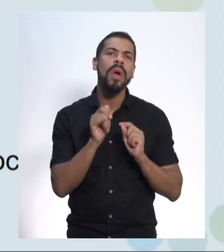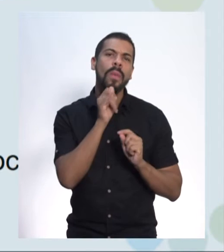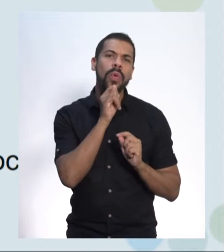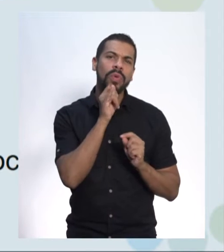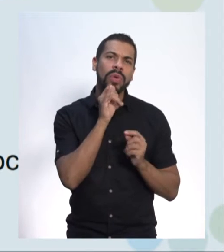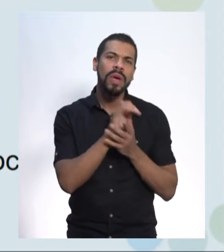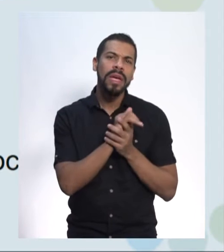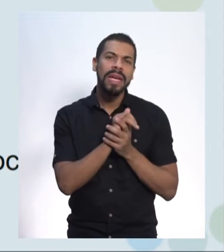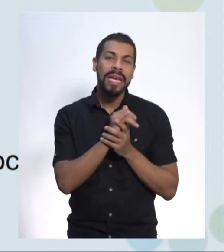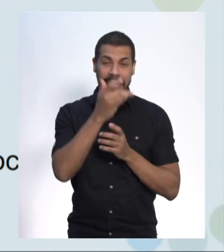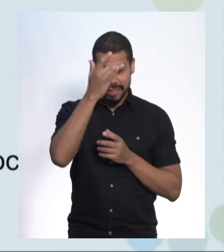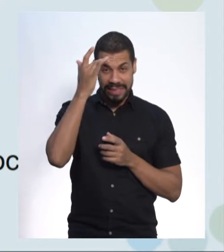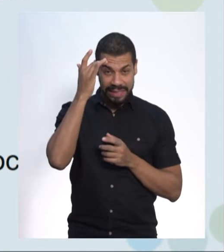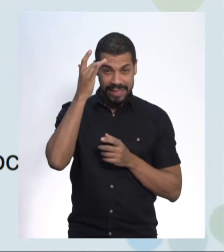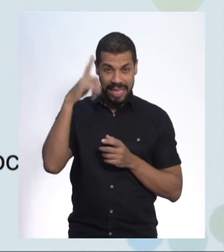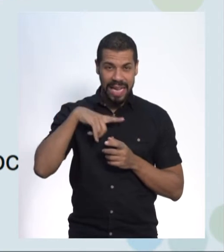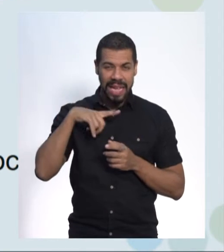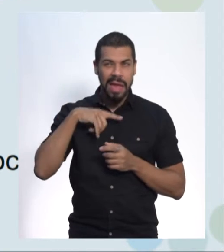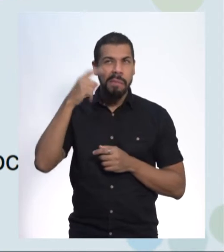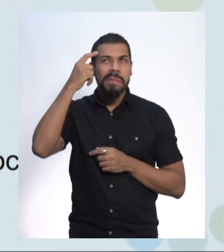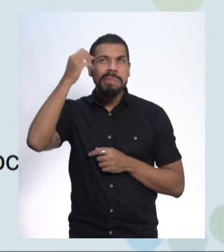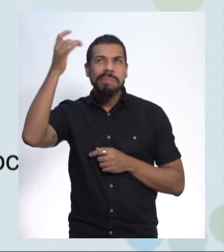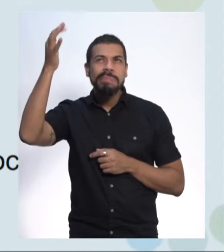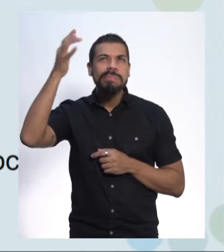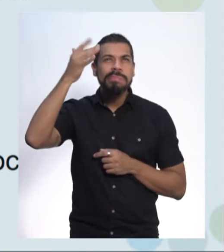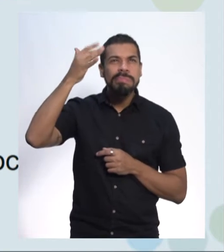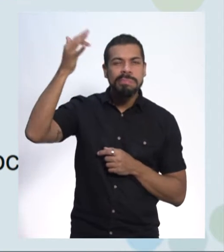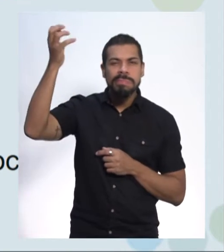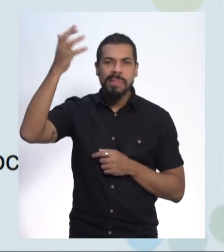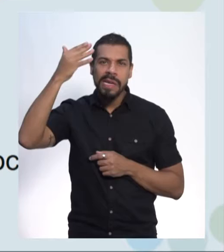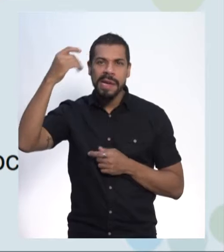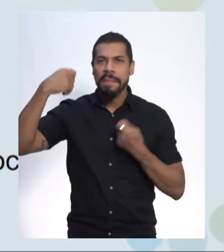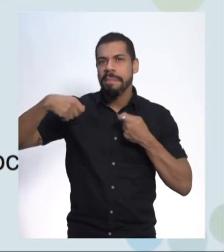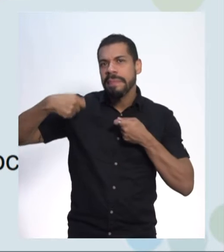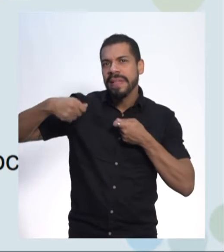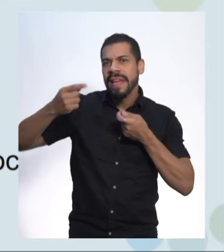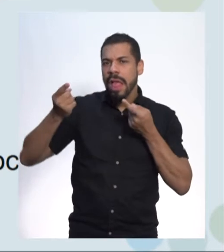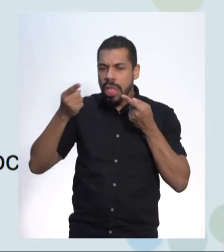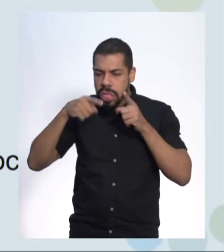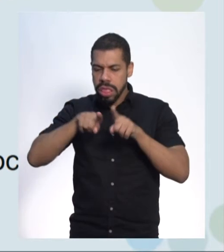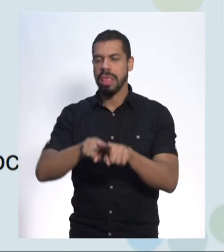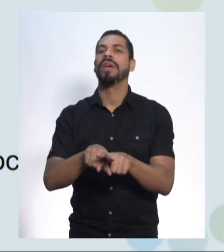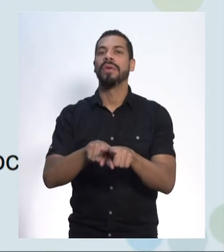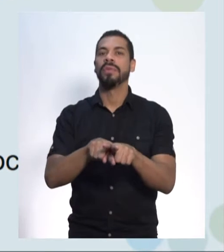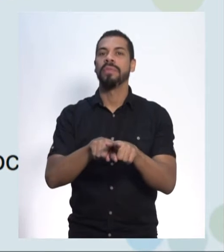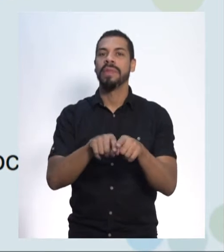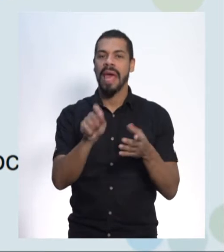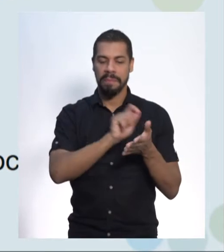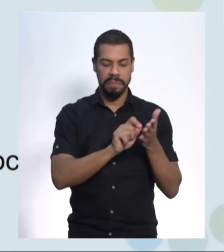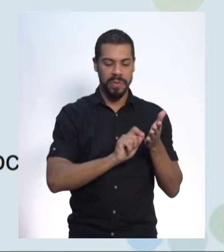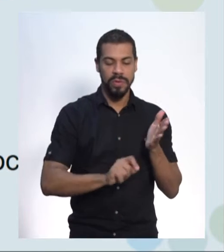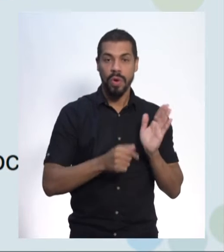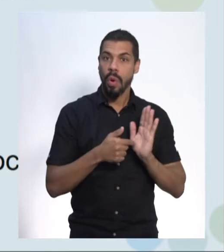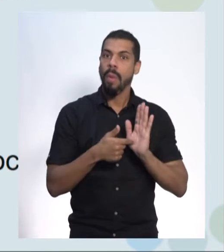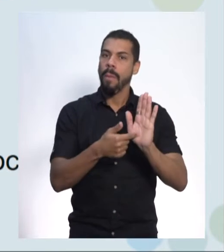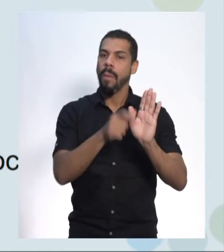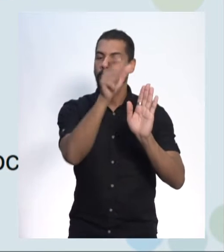verdade, opressora, real e imaginária, que precisa ser combatida. O autor aponta o